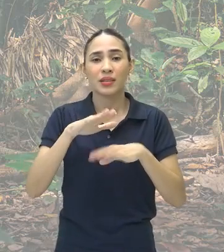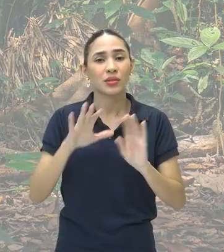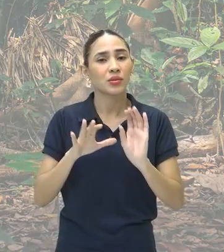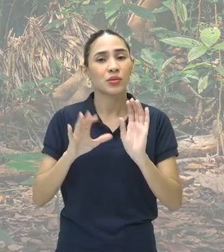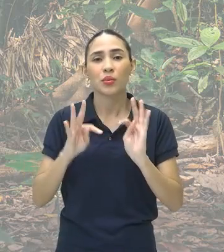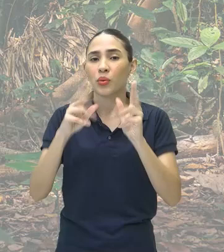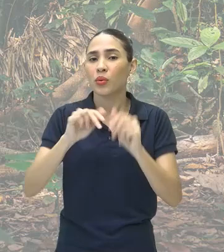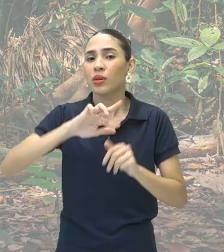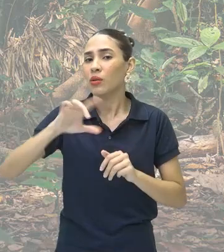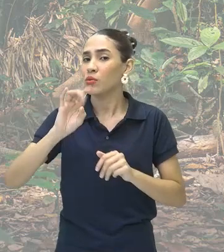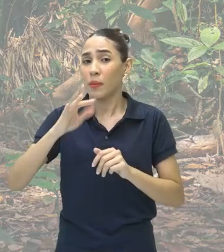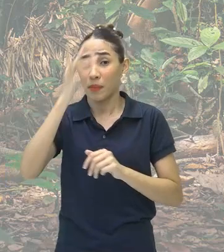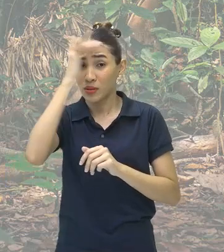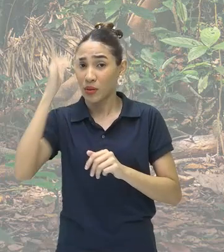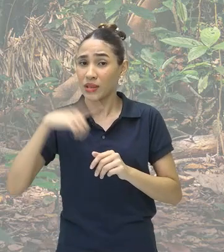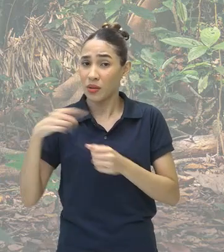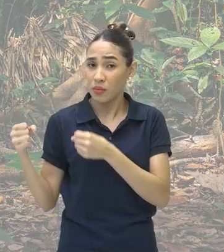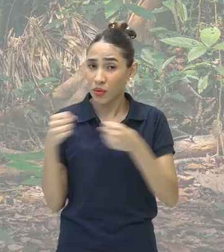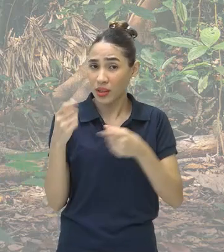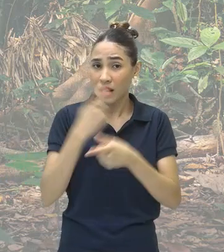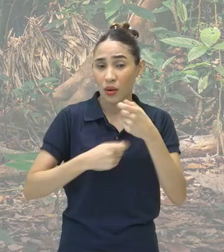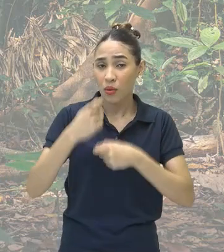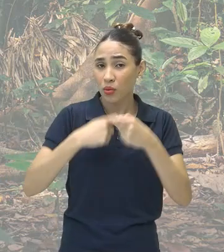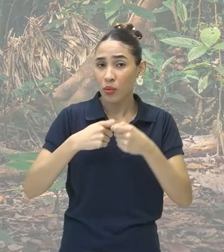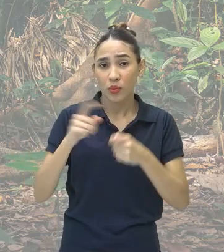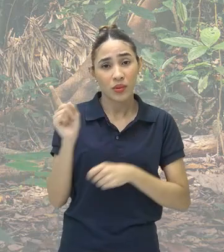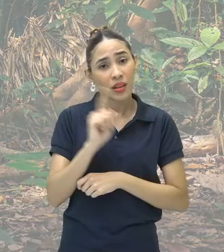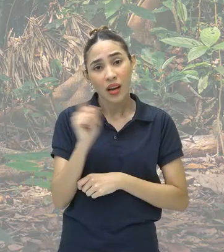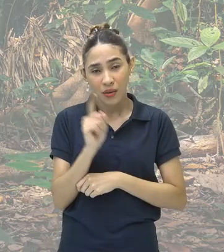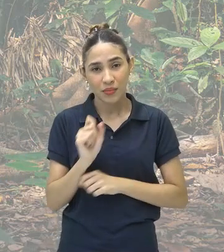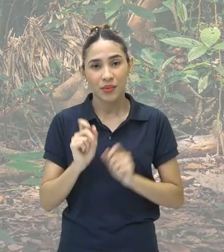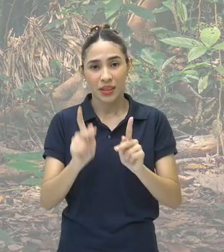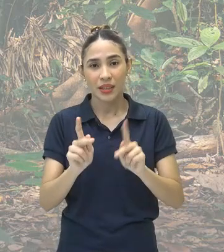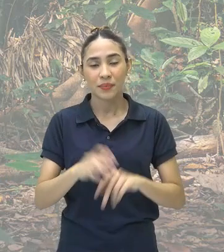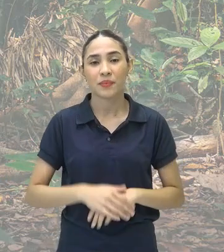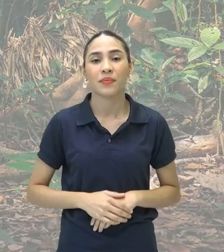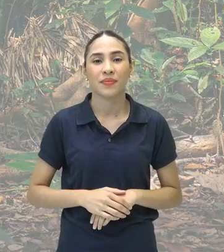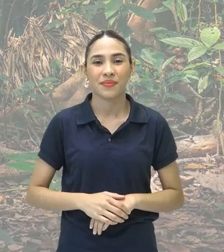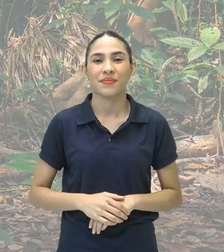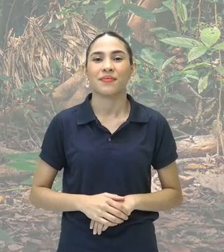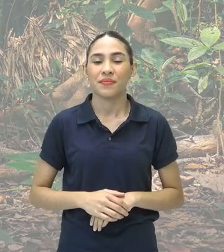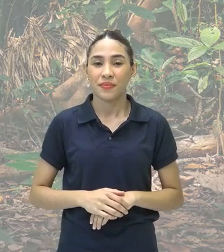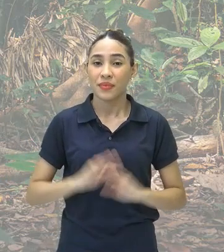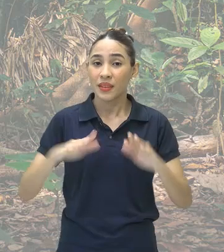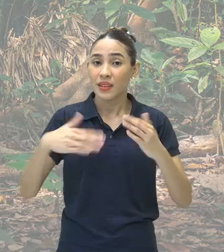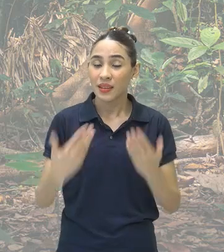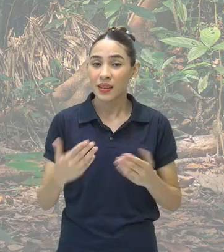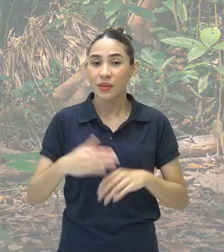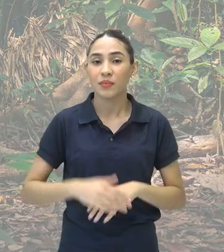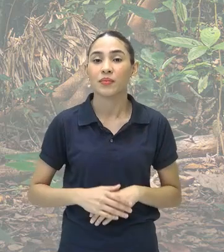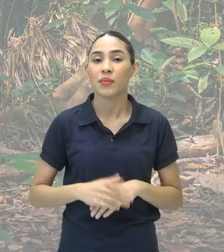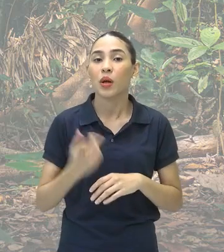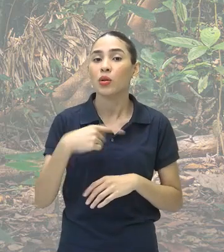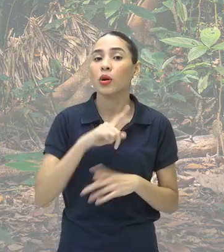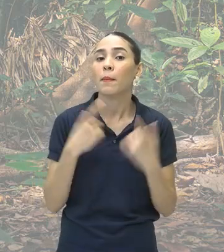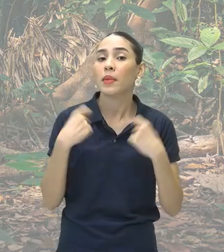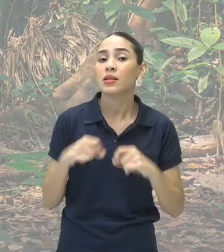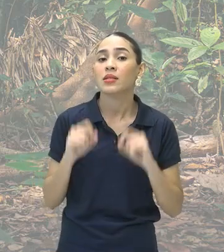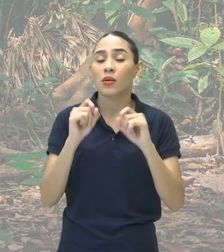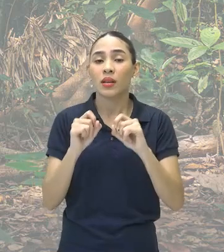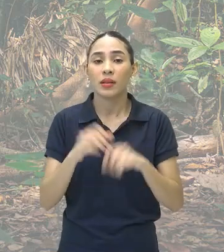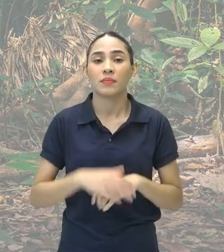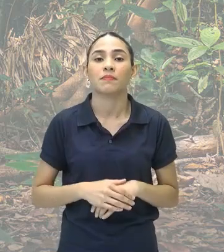só para quem tem o poder econômico nas mãos. Tá certo? Então, muito bem. E para isso, a gente precisa de quê? De